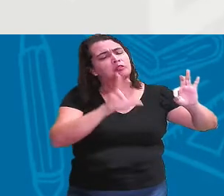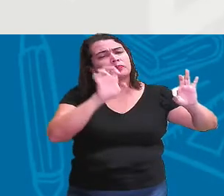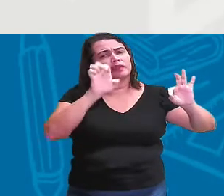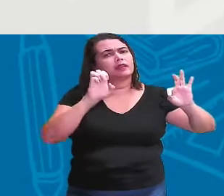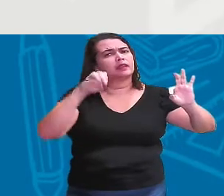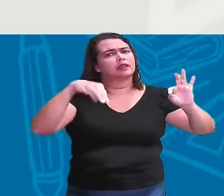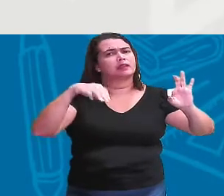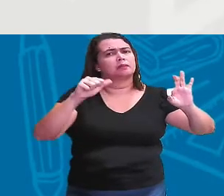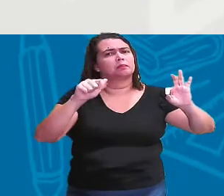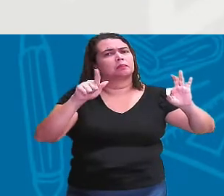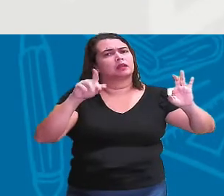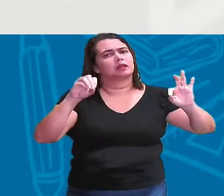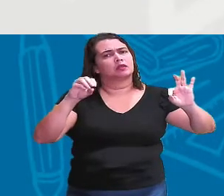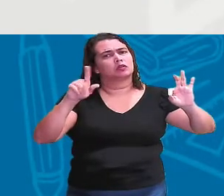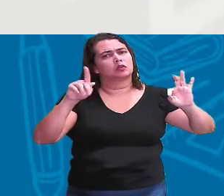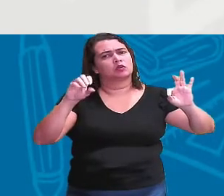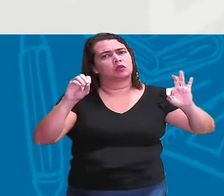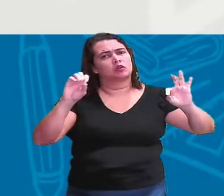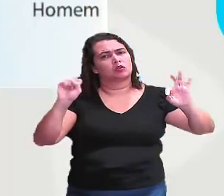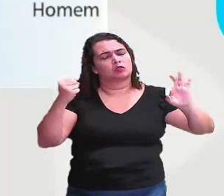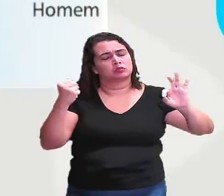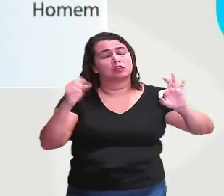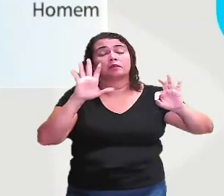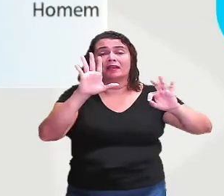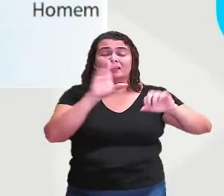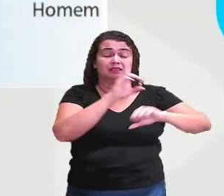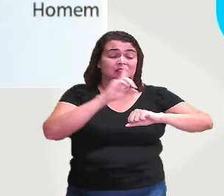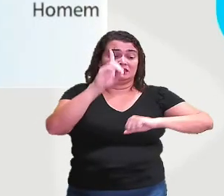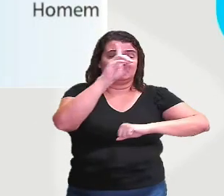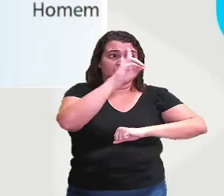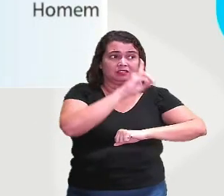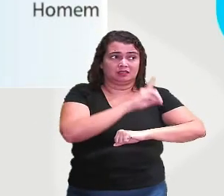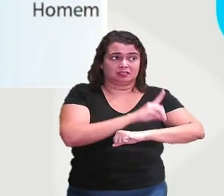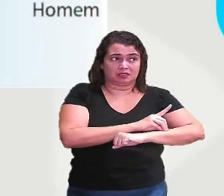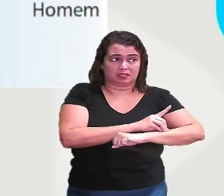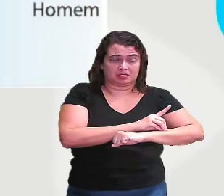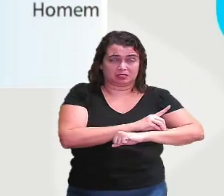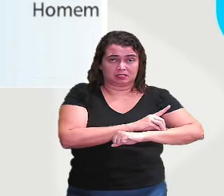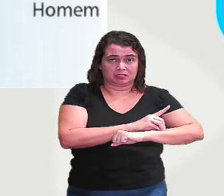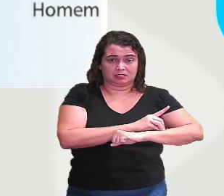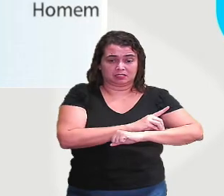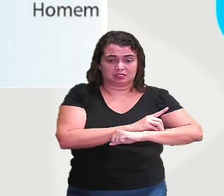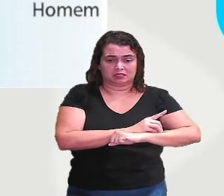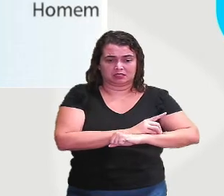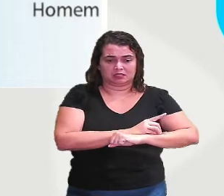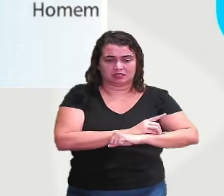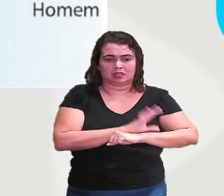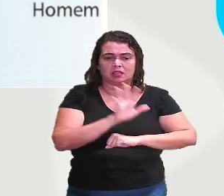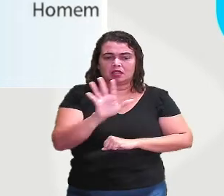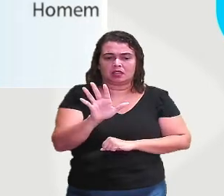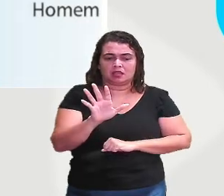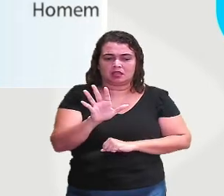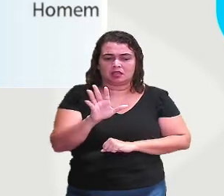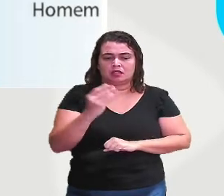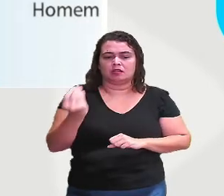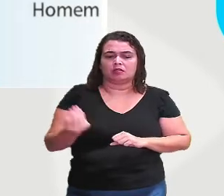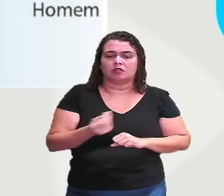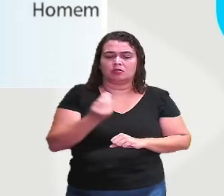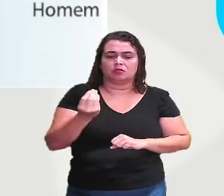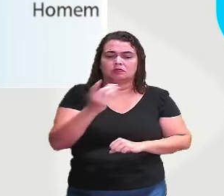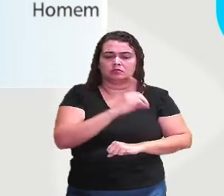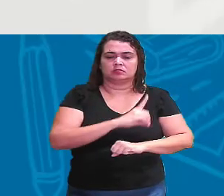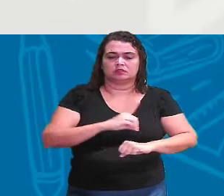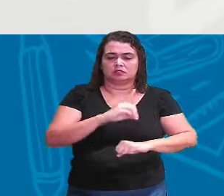eu penso na dengue, a dengue, ou seja, quando eu penso no ciclo urbano, aí